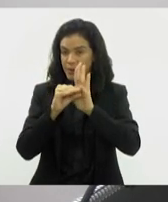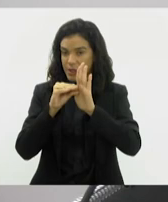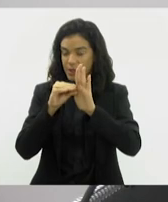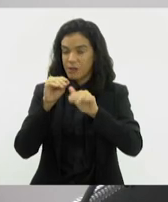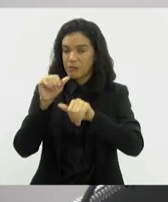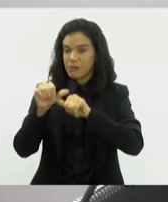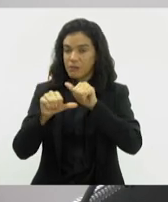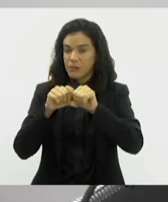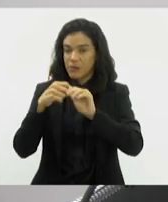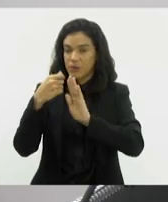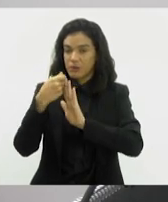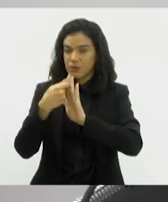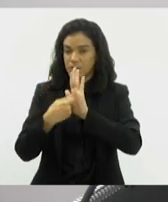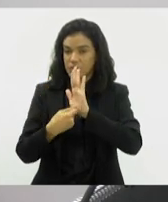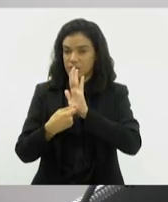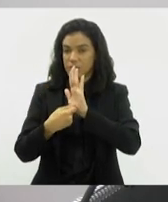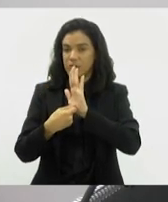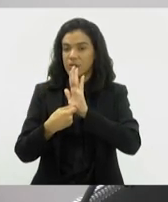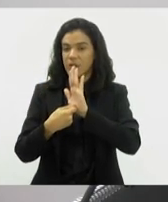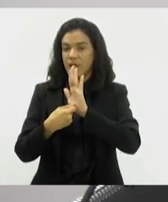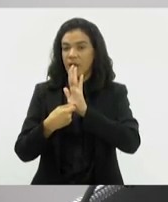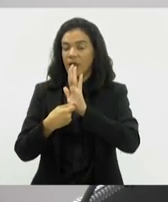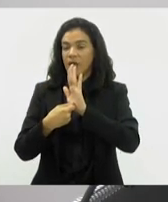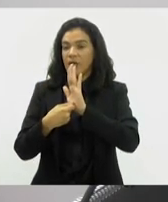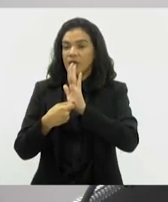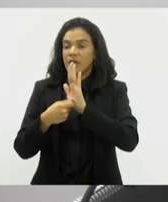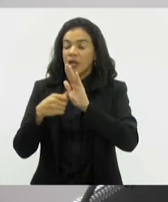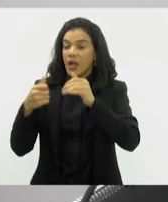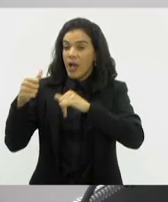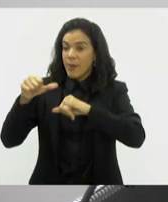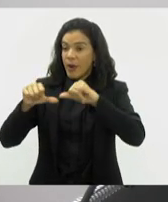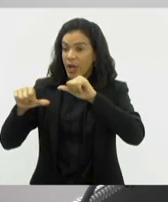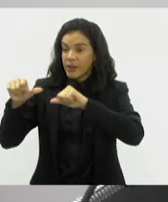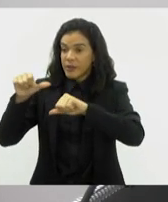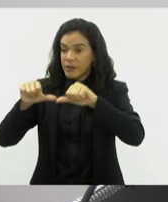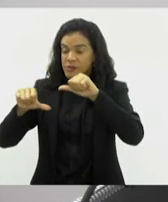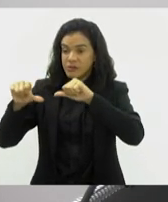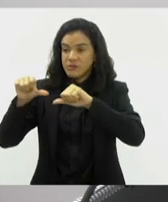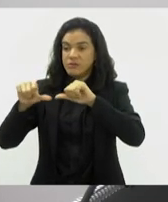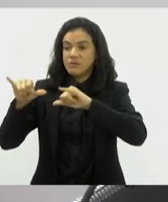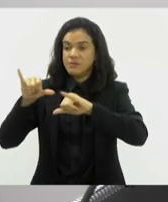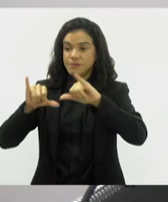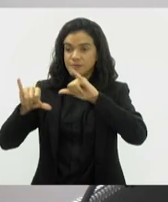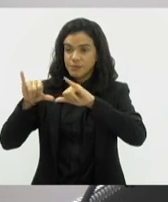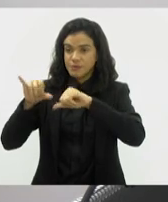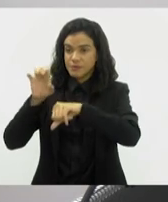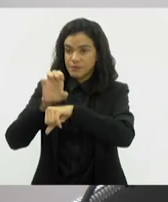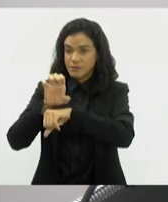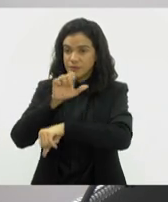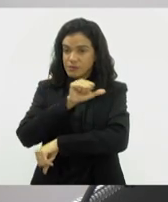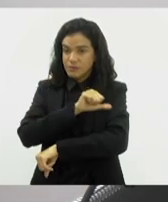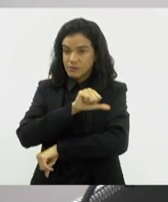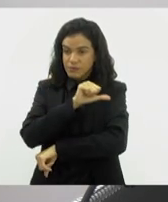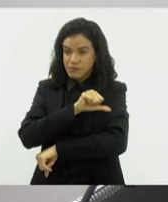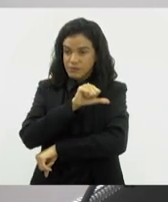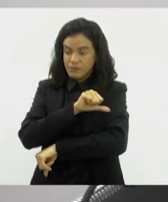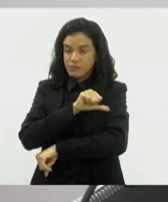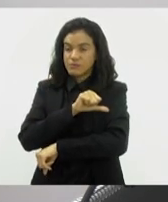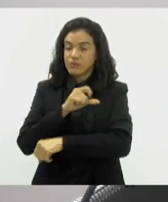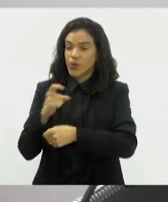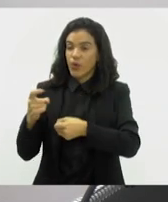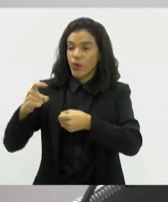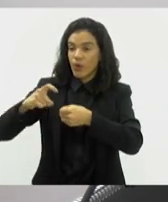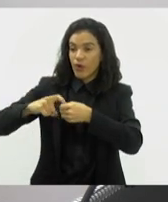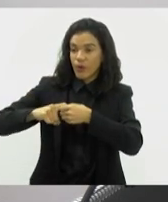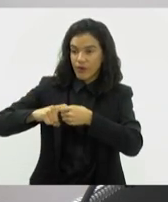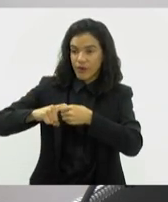modificando a redação, dizendo que os laboratórios de análise clínicos situados nos municípios do Estado do Rio de Janeiro,